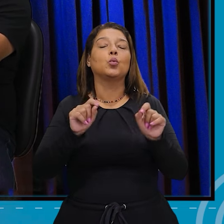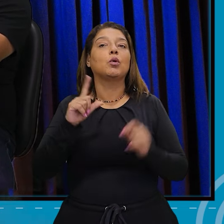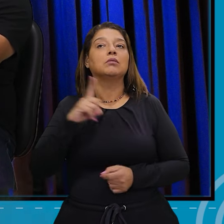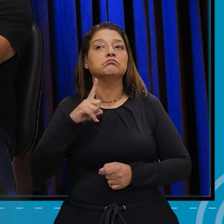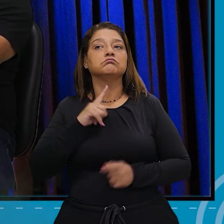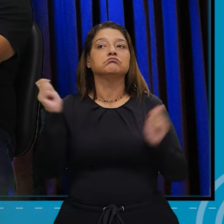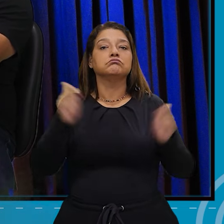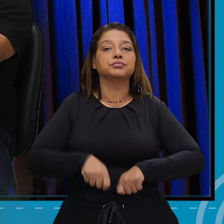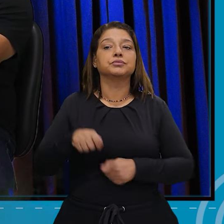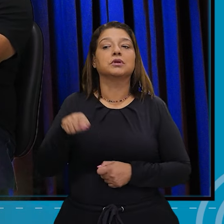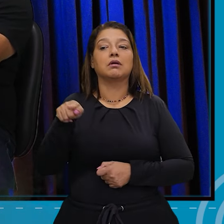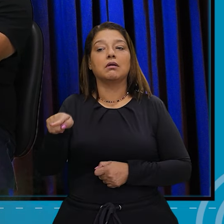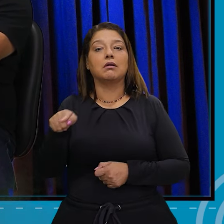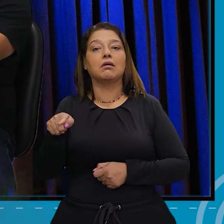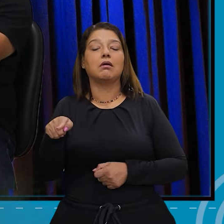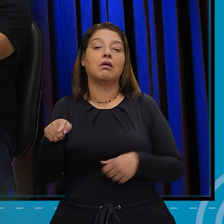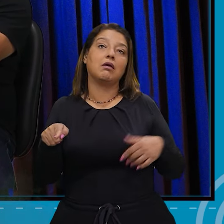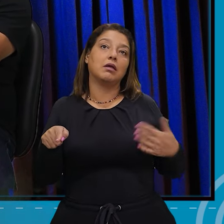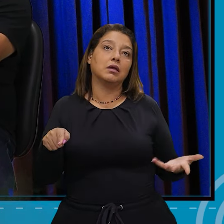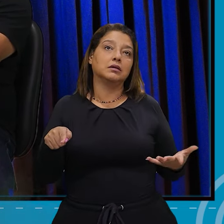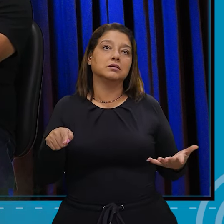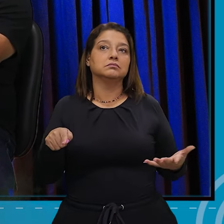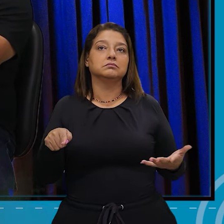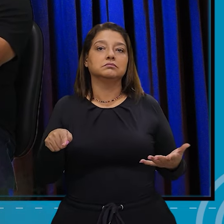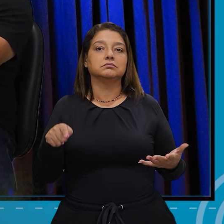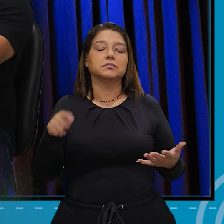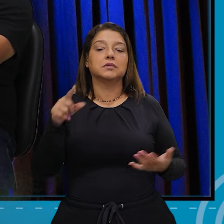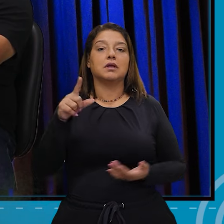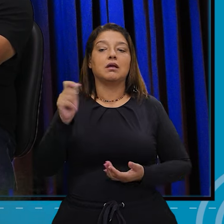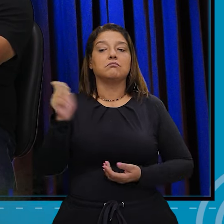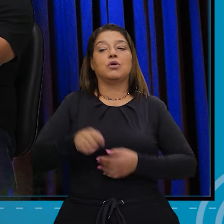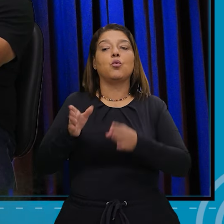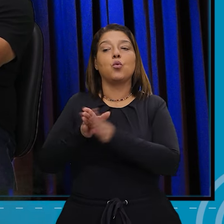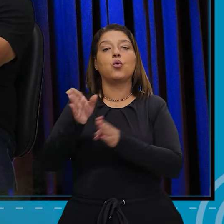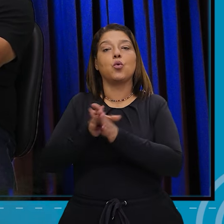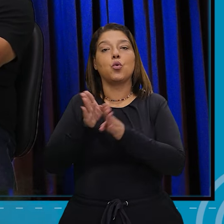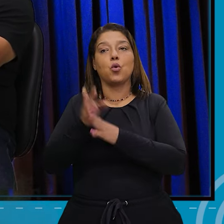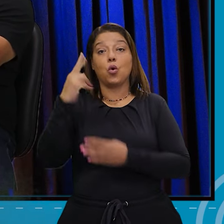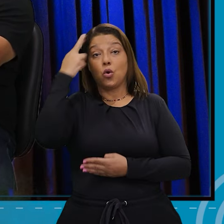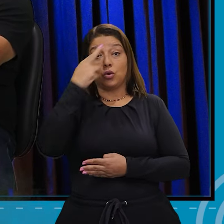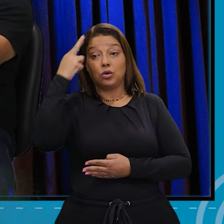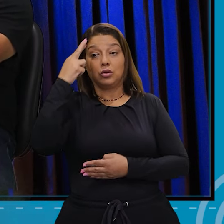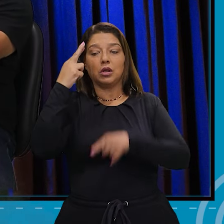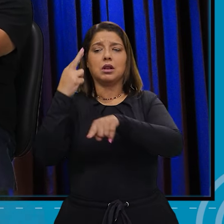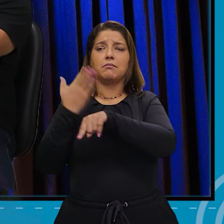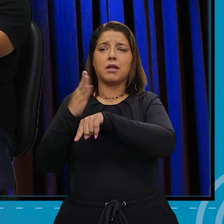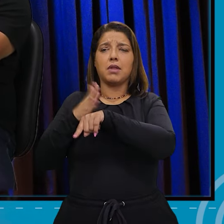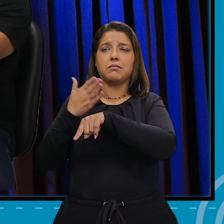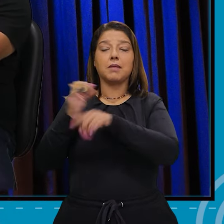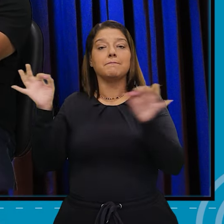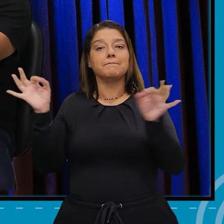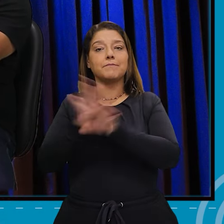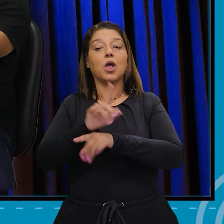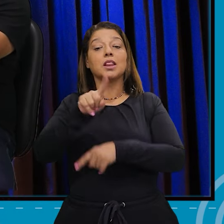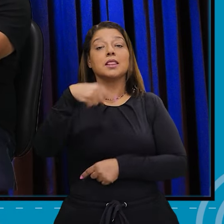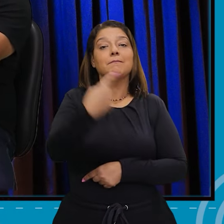num momento mais final ele possa passar por uma cartaz, um pensamento reflexivo sobre